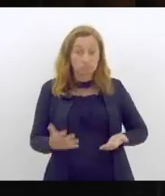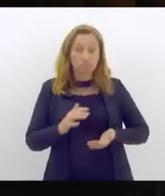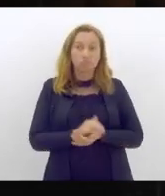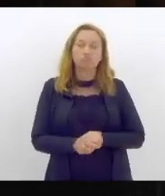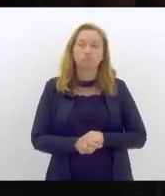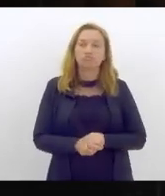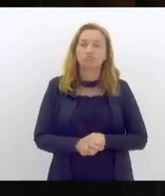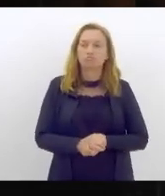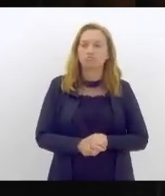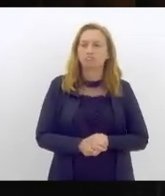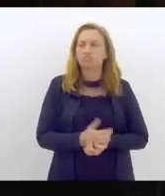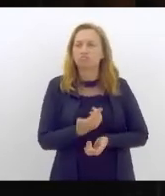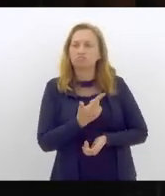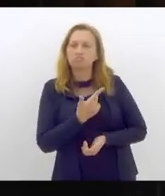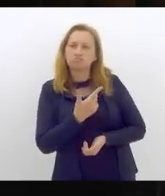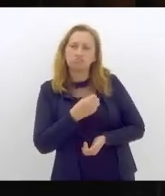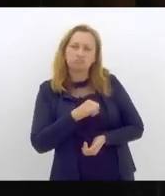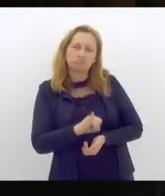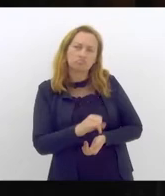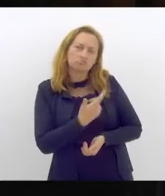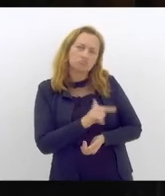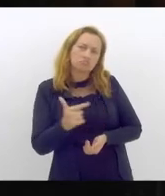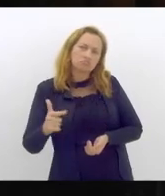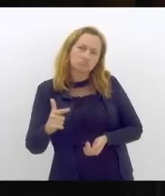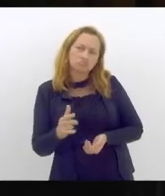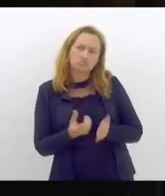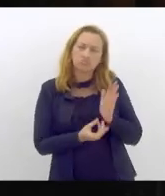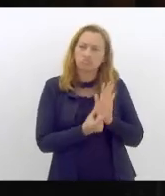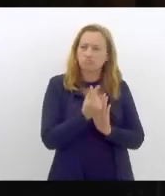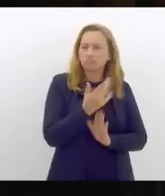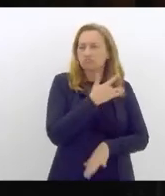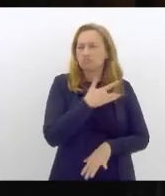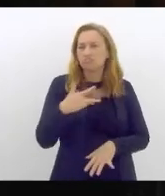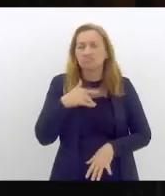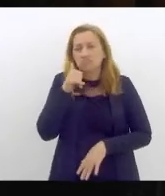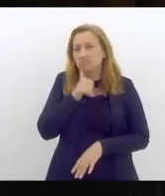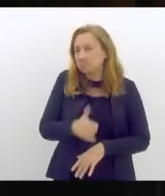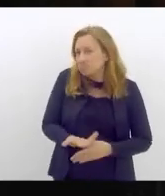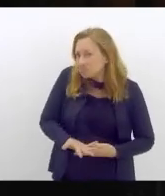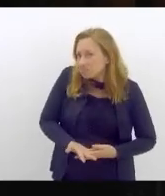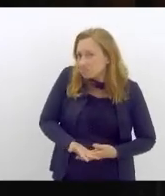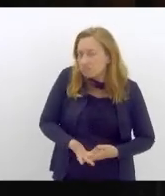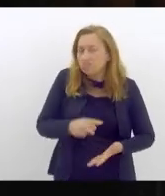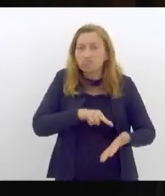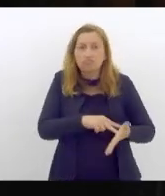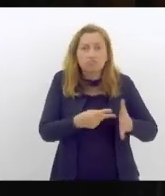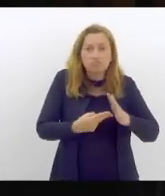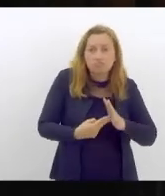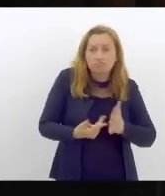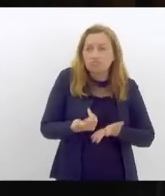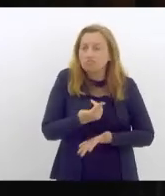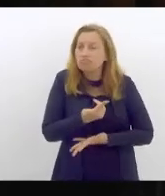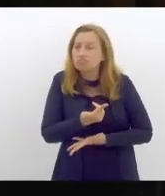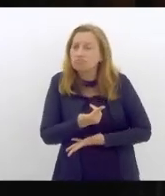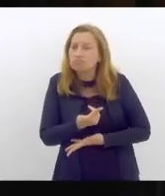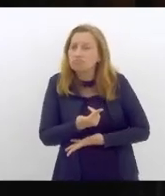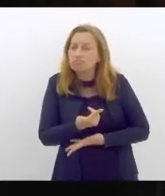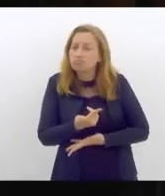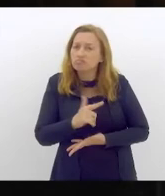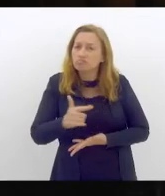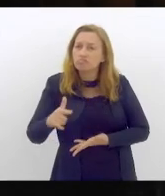não há orçamento para a saúde da mulher isso significa que não há